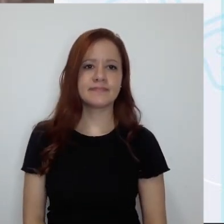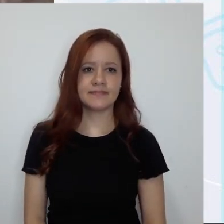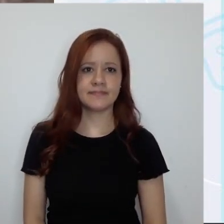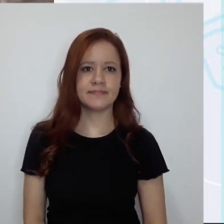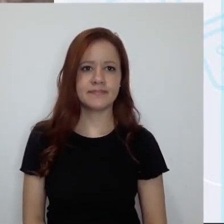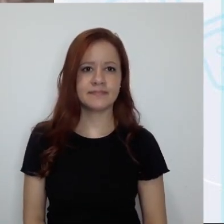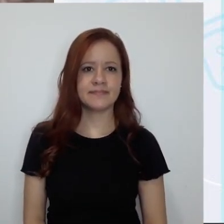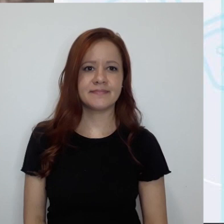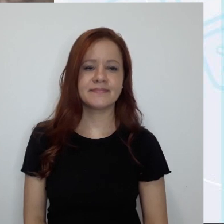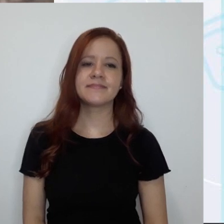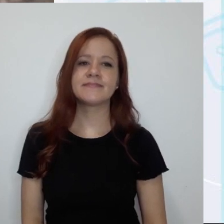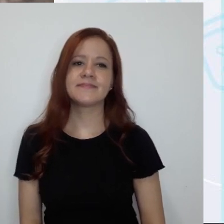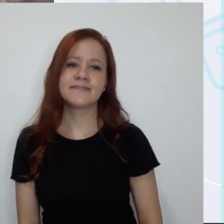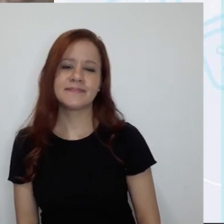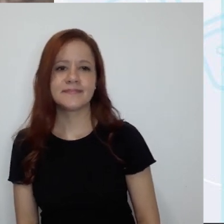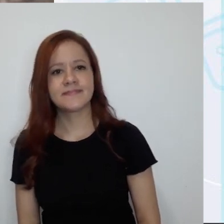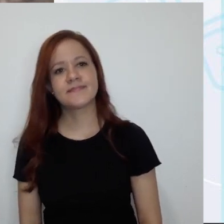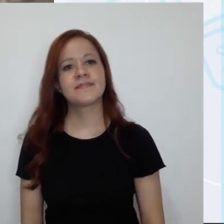na letra.